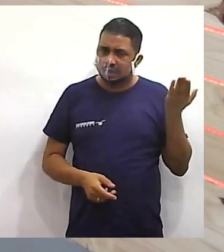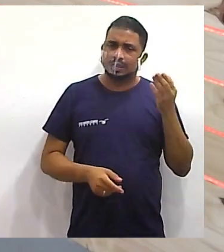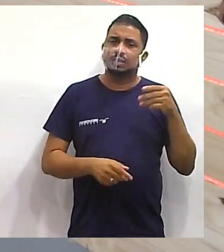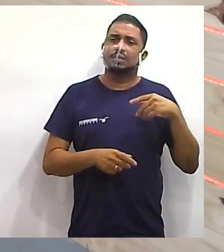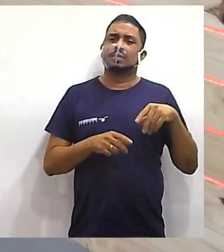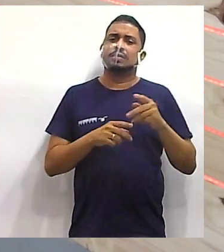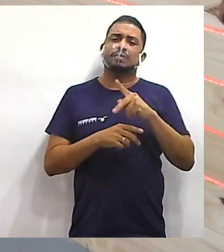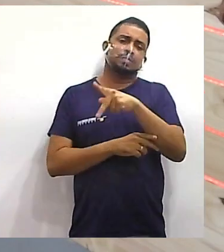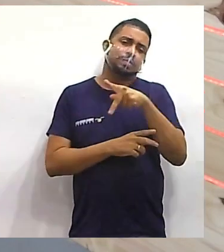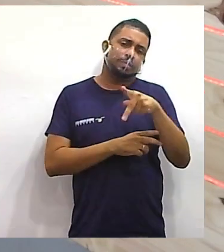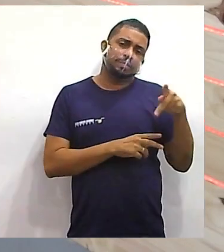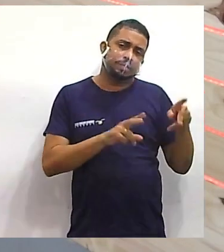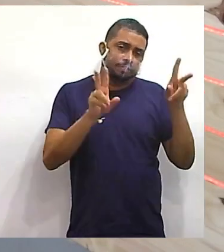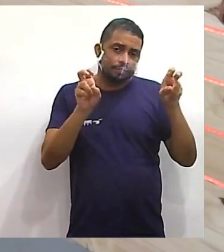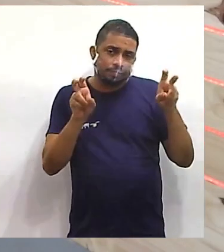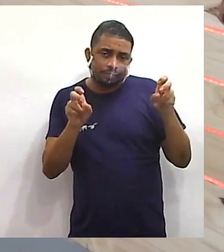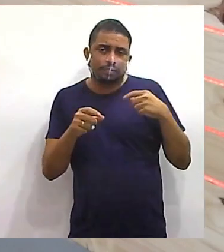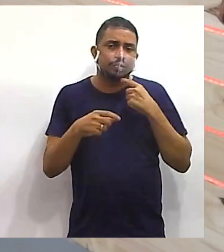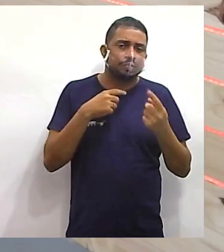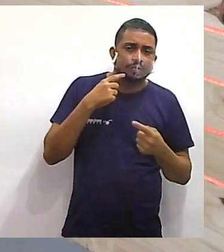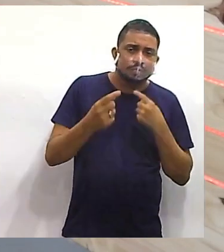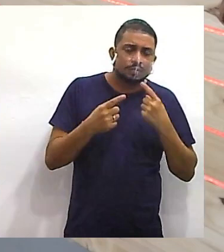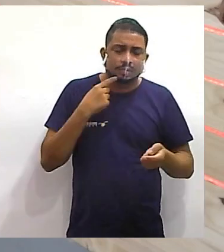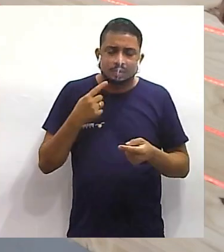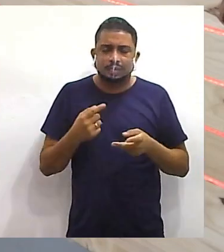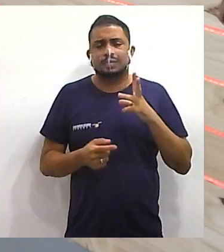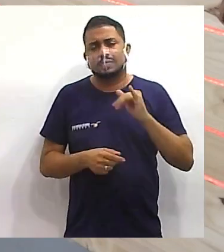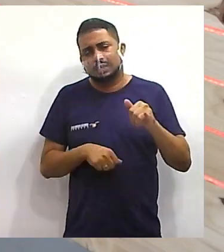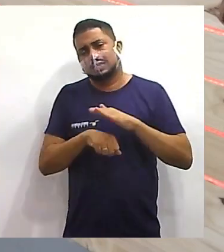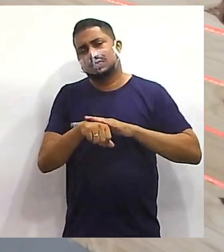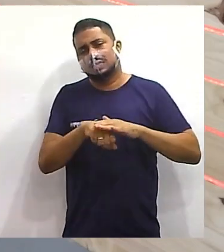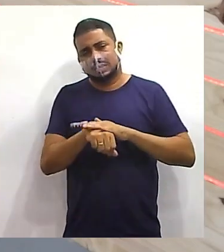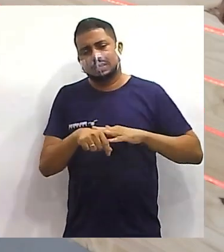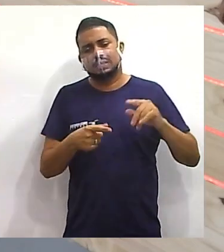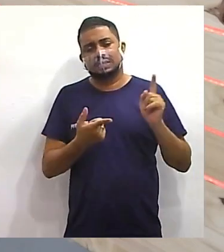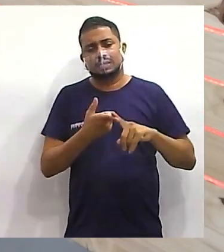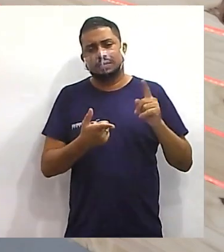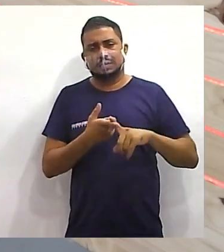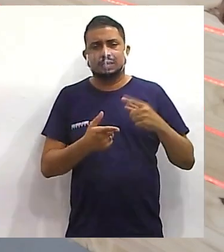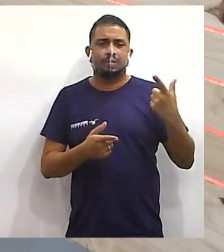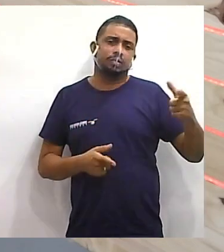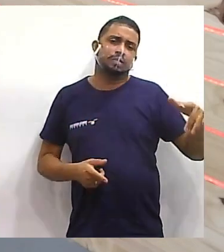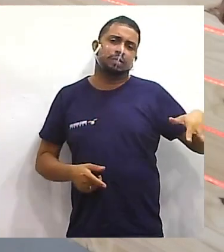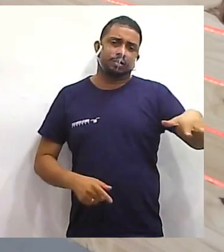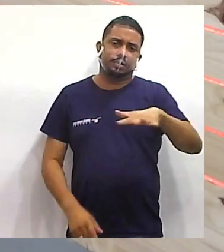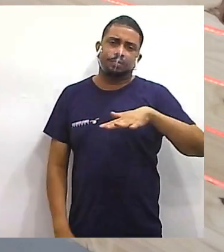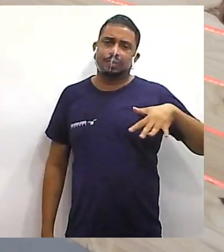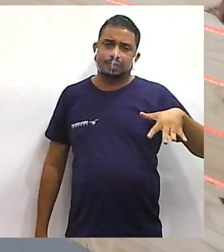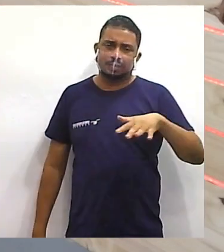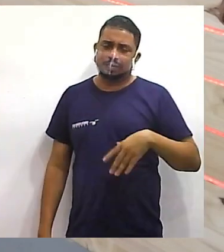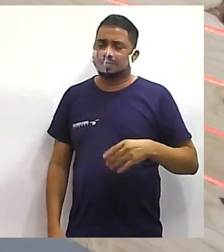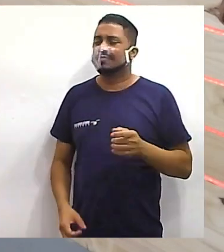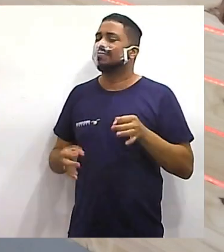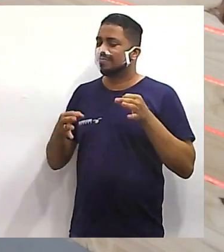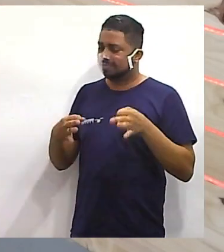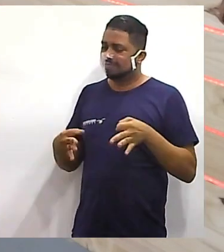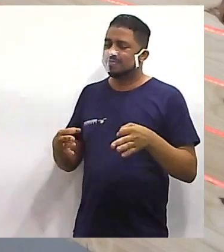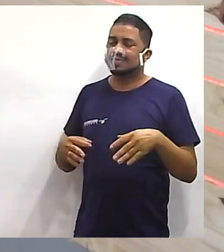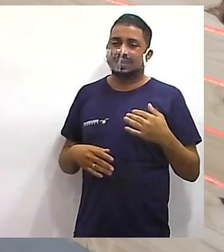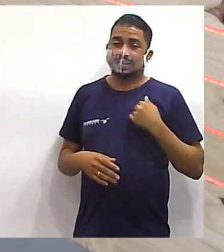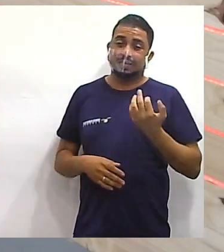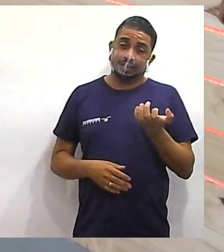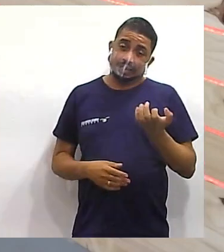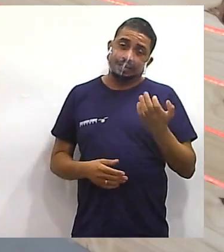projeto político-pedagógico, dúvidas, e a gente vai conversando também nos outros espaços, né? Com certeza. Eu quero mais uma